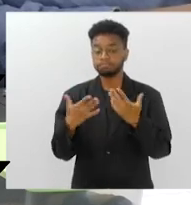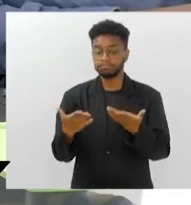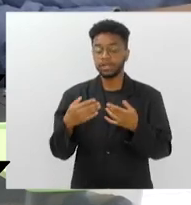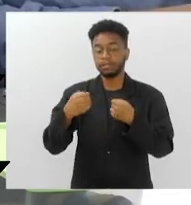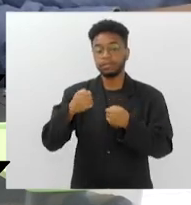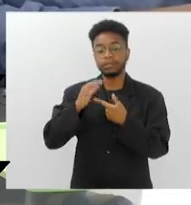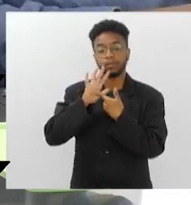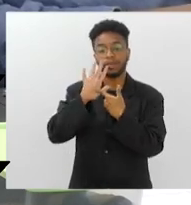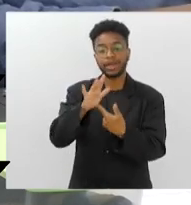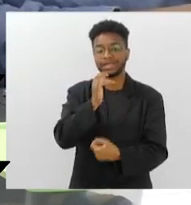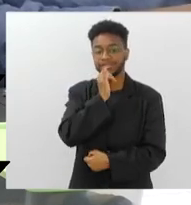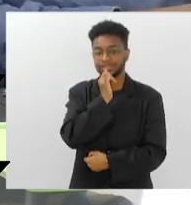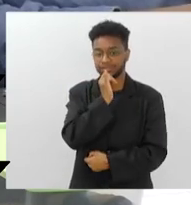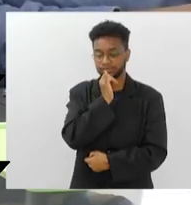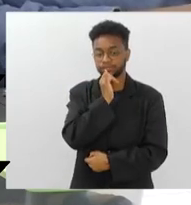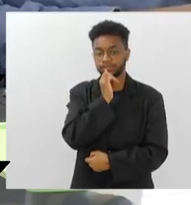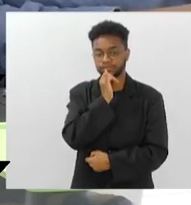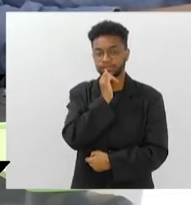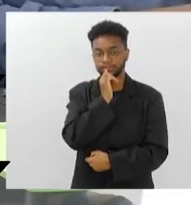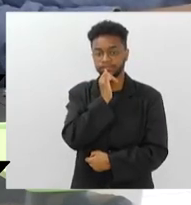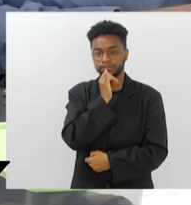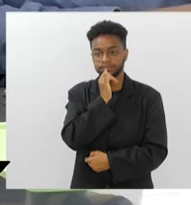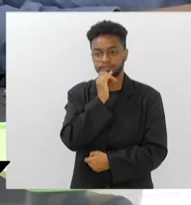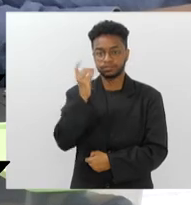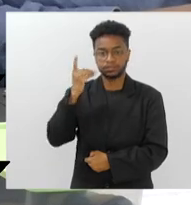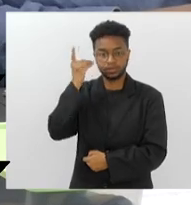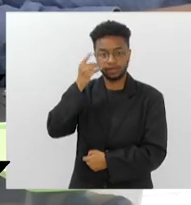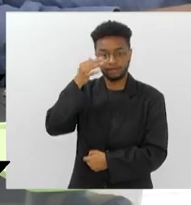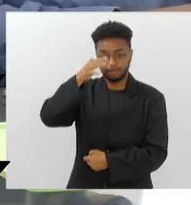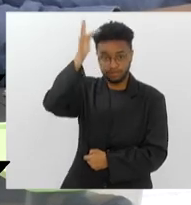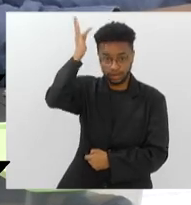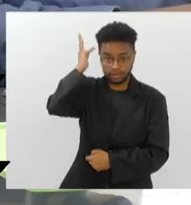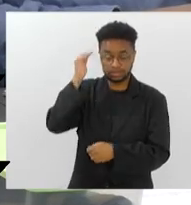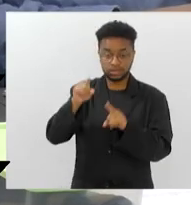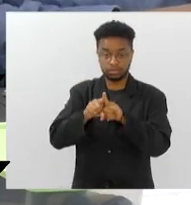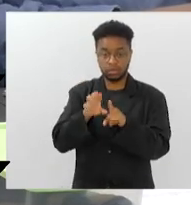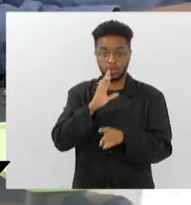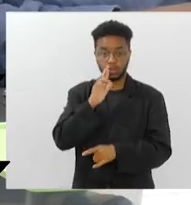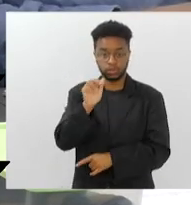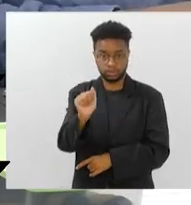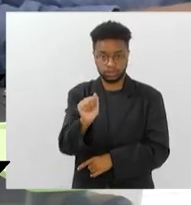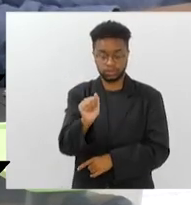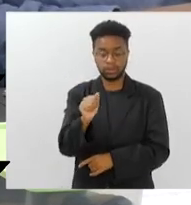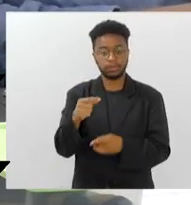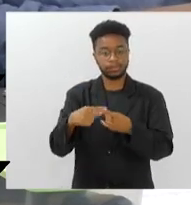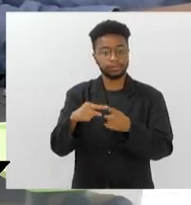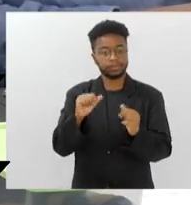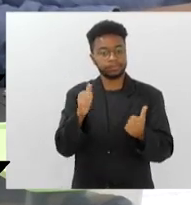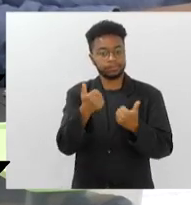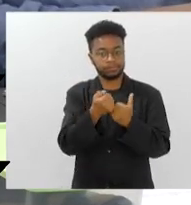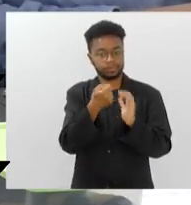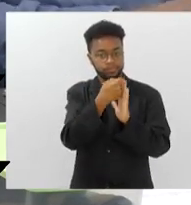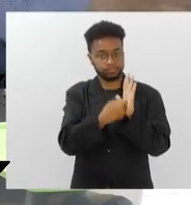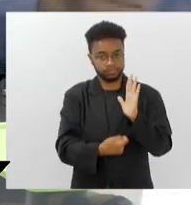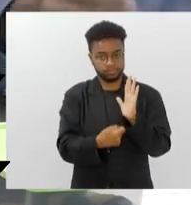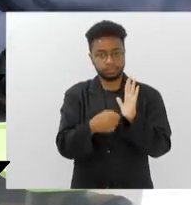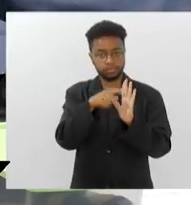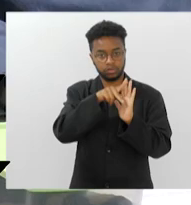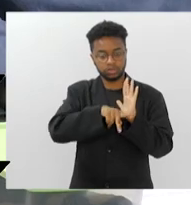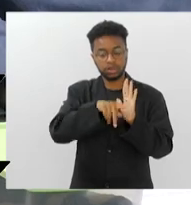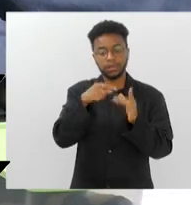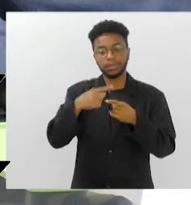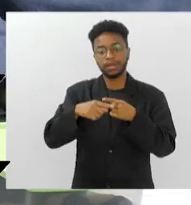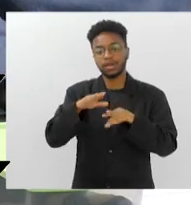exemplo Deputado Fred e deputado Rodrigo que é coautor do projeto nas